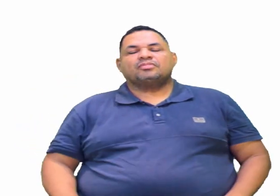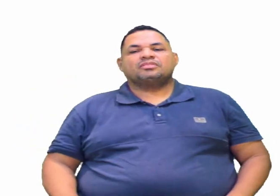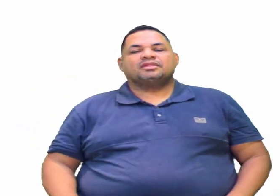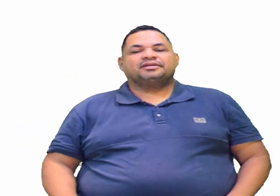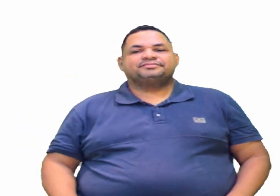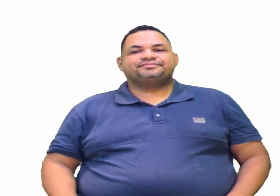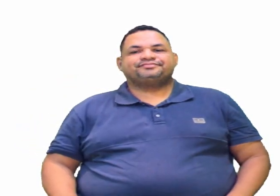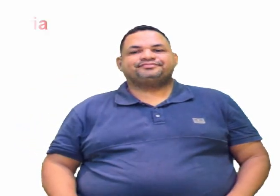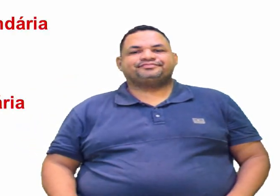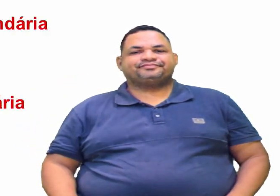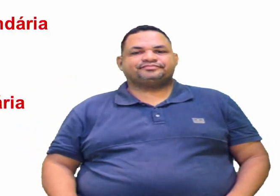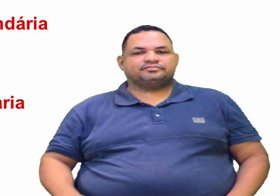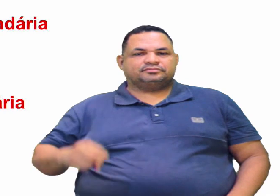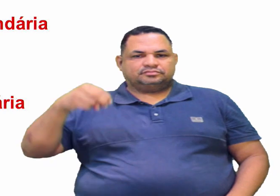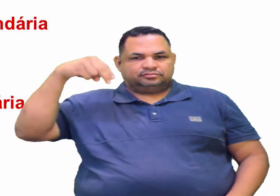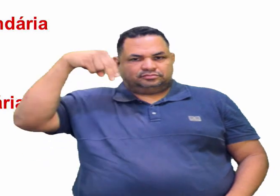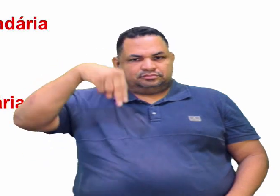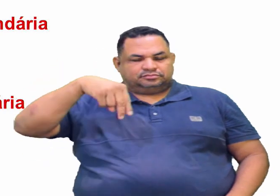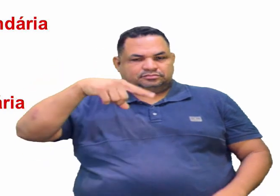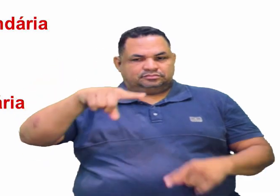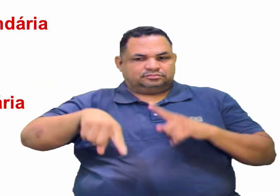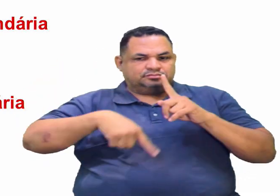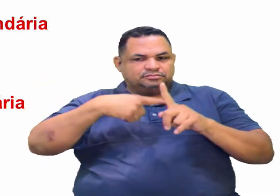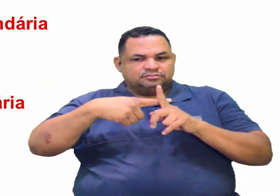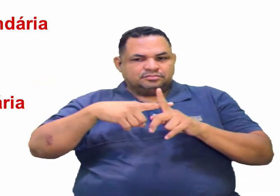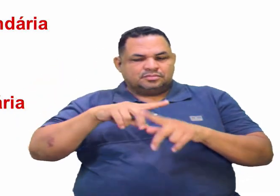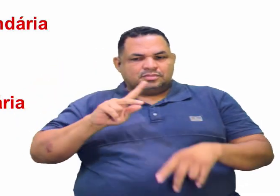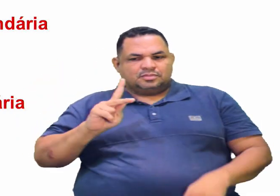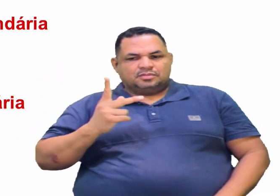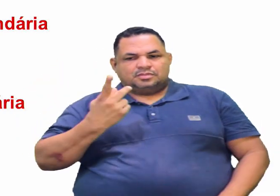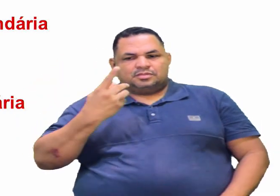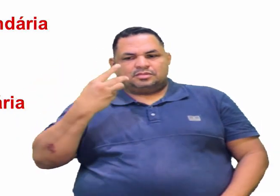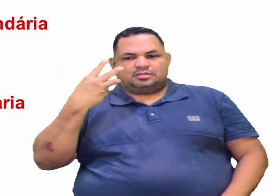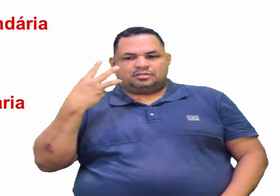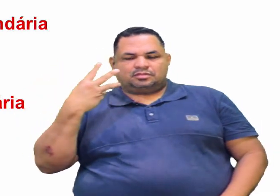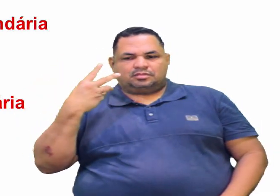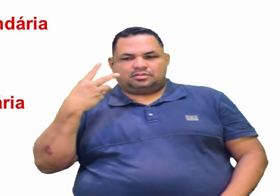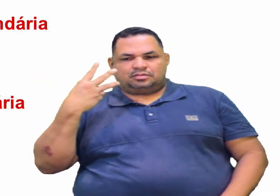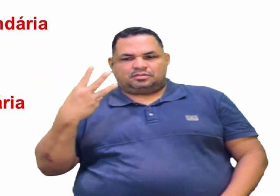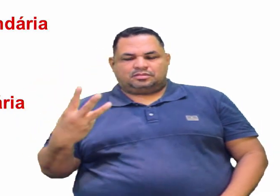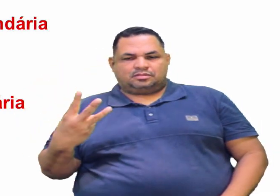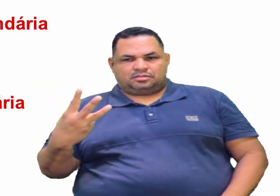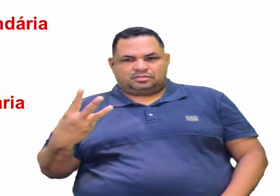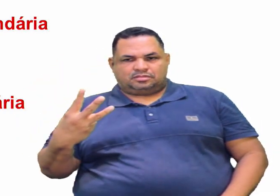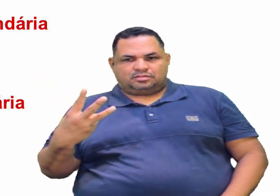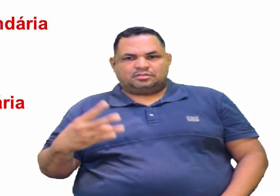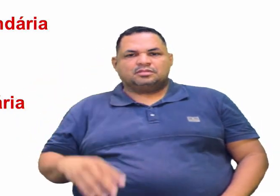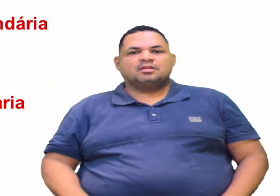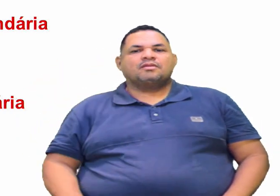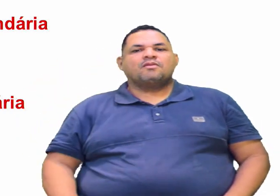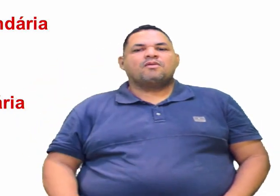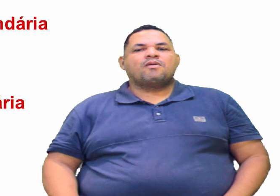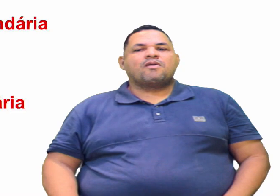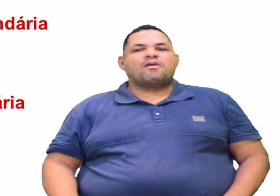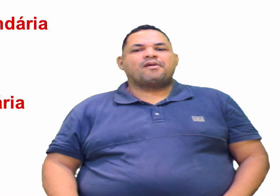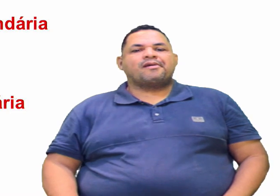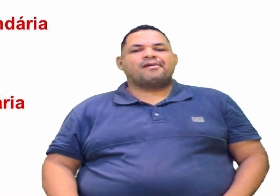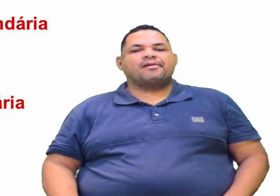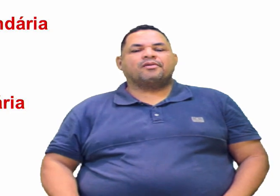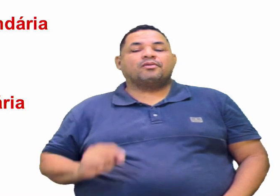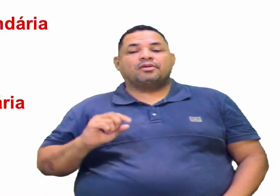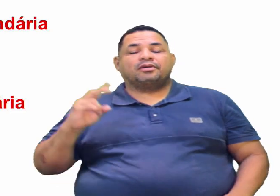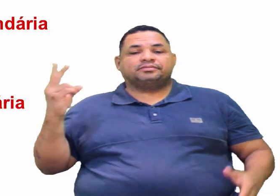NH3, ou seja, nitrogênio ligado a 3 átomos de hidrogênio. E aí, o